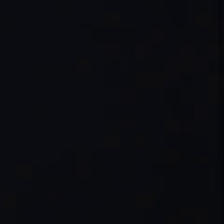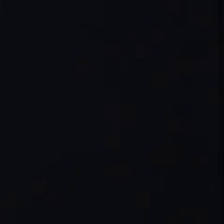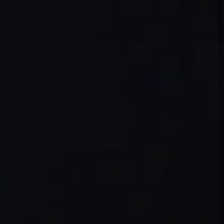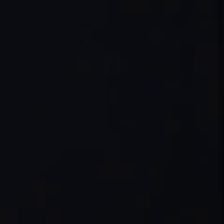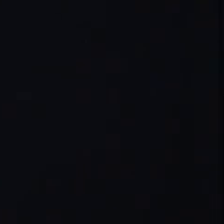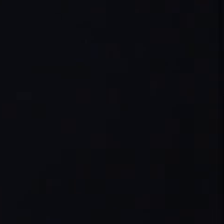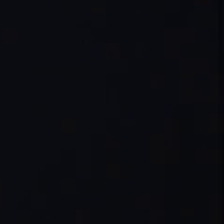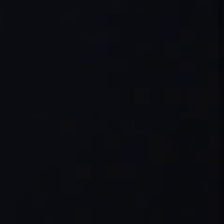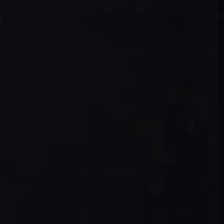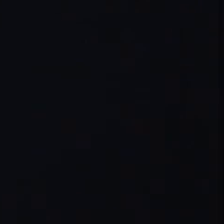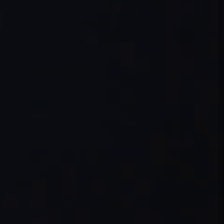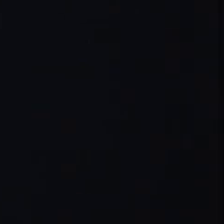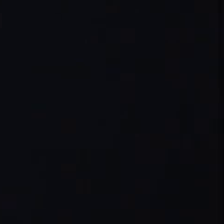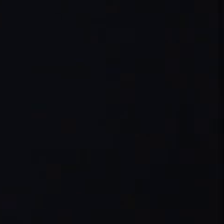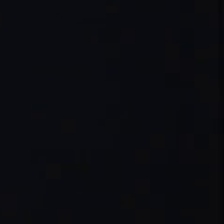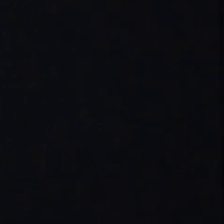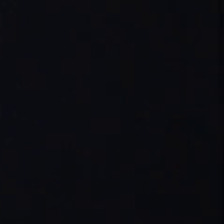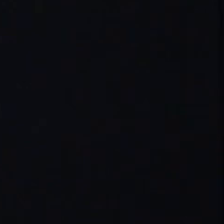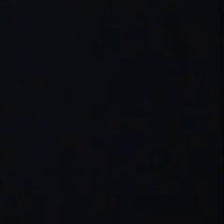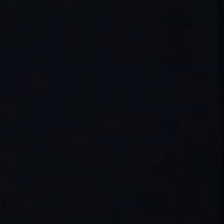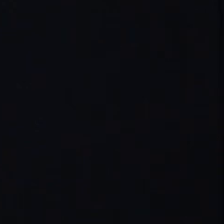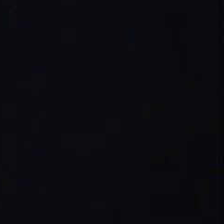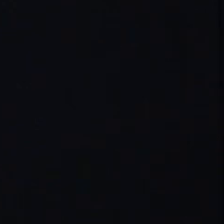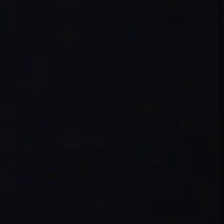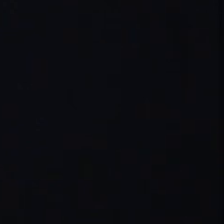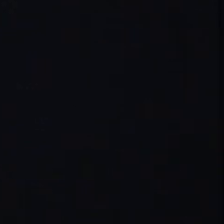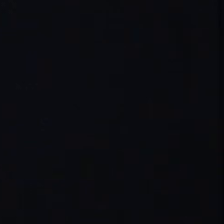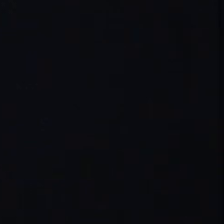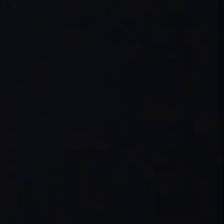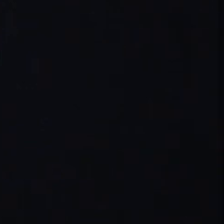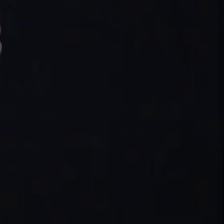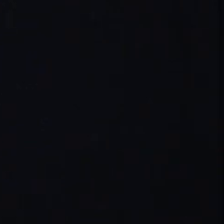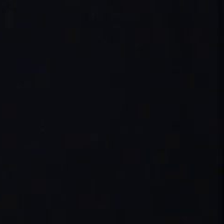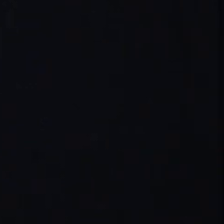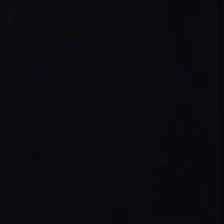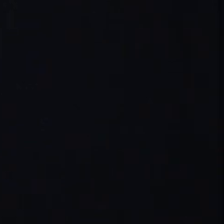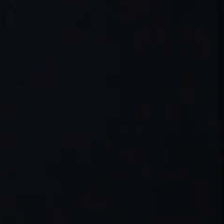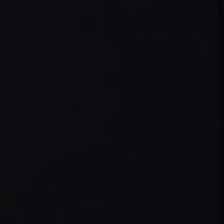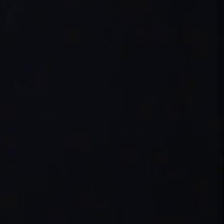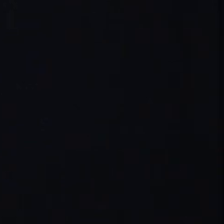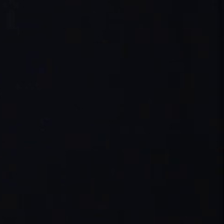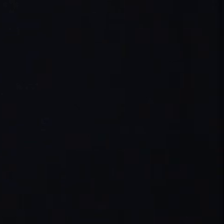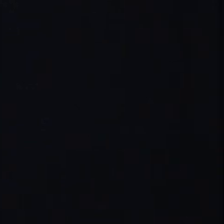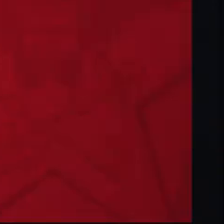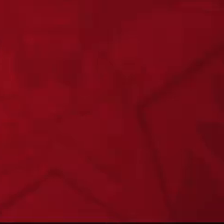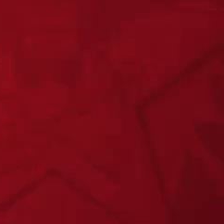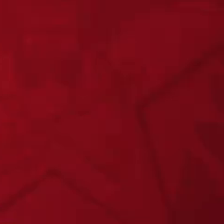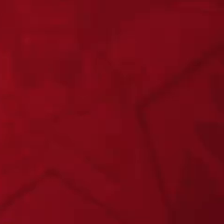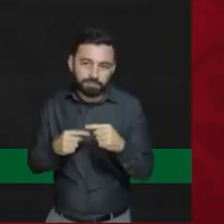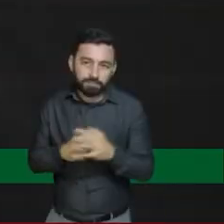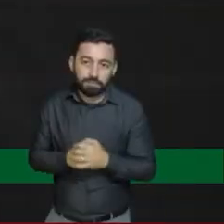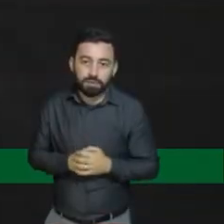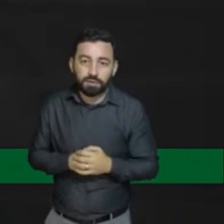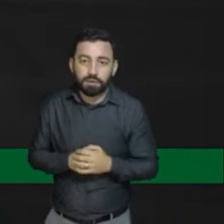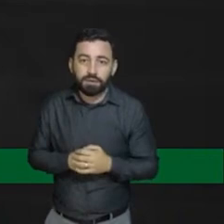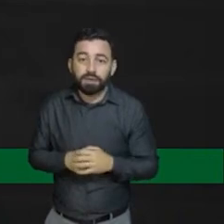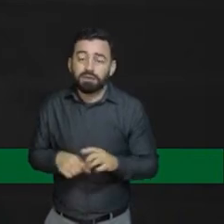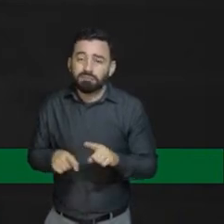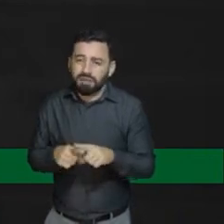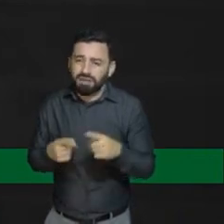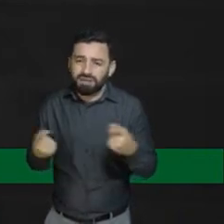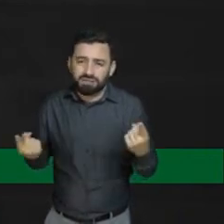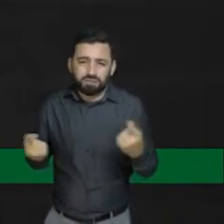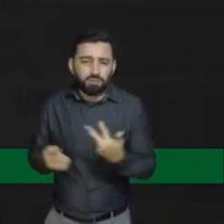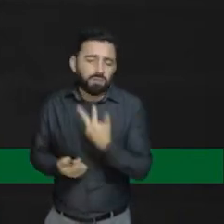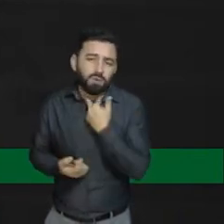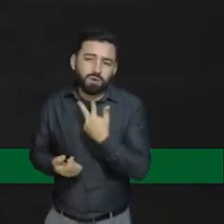Brasileira da Indústria de Hotéis, Rafael Alencar, falou da importância do desenvolvimento turístico sustentável na região. De nada adianta